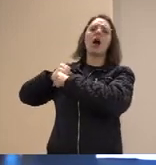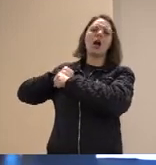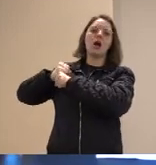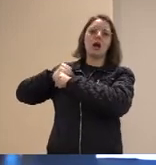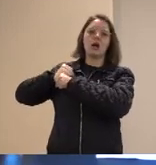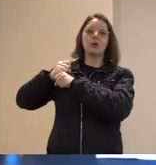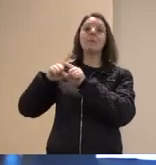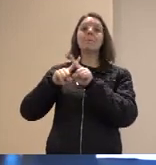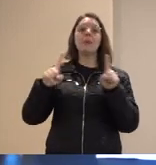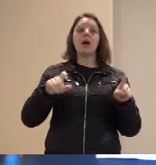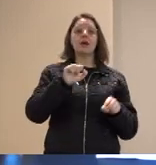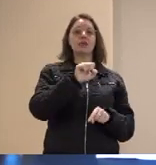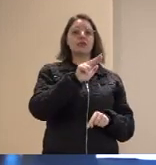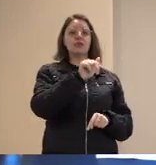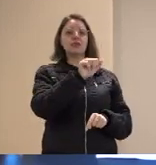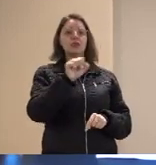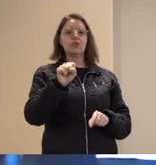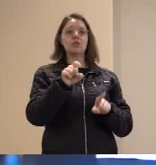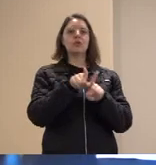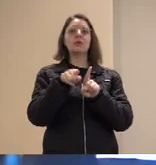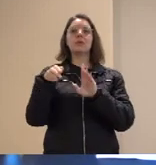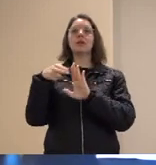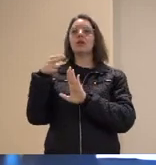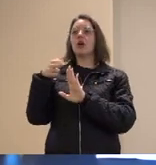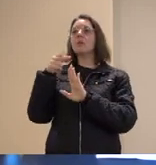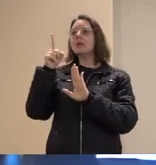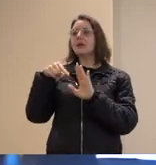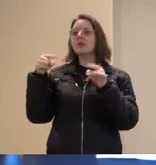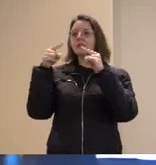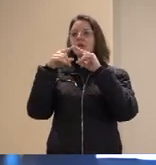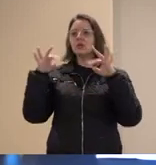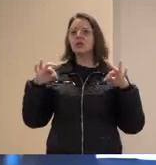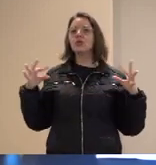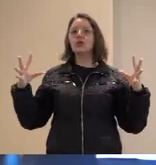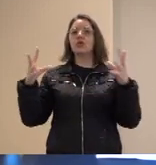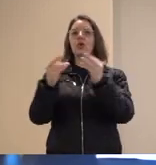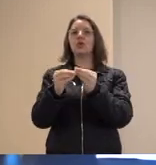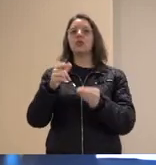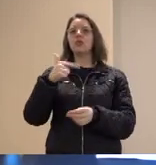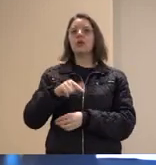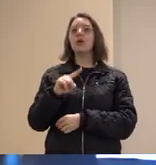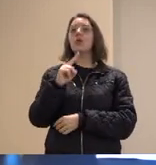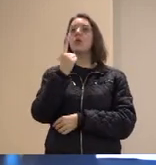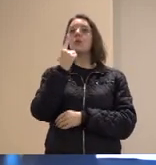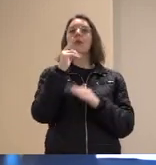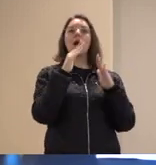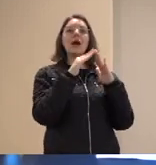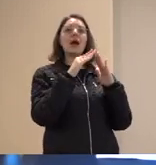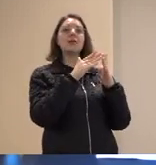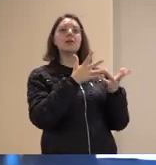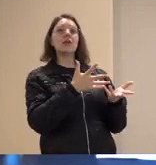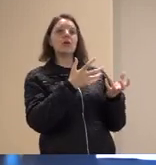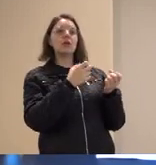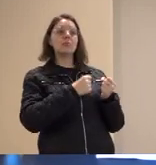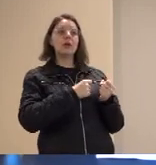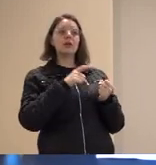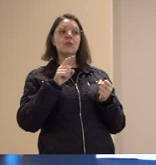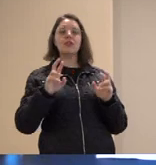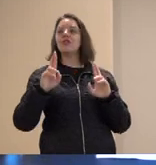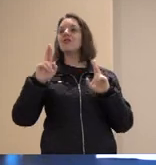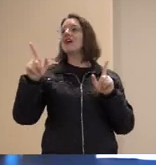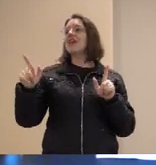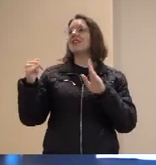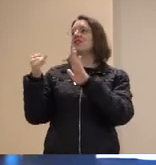SUAS e as normas é para todos. Não tem um abrigo diferente da